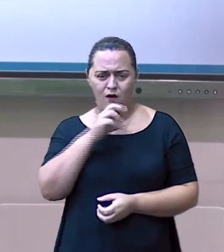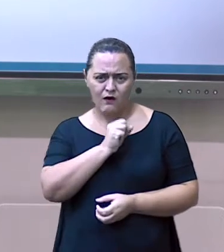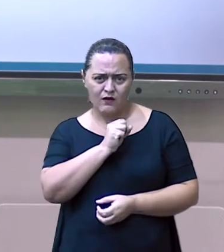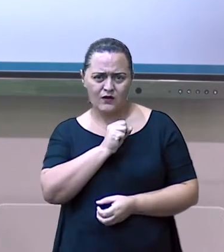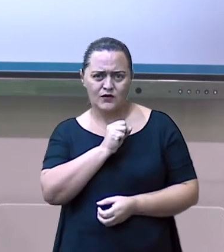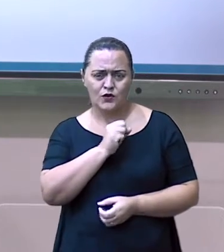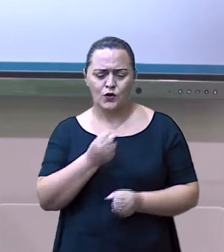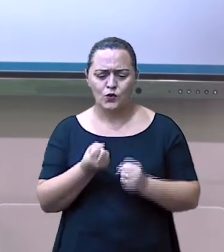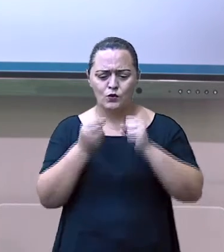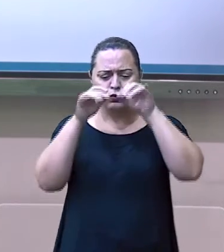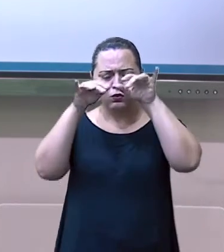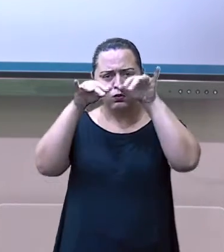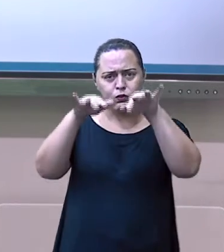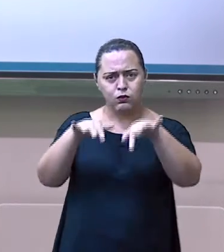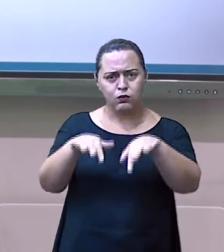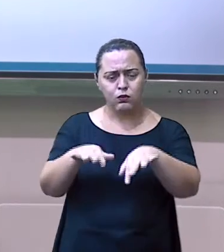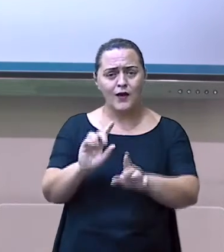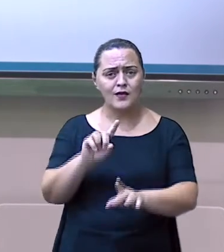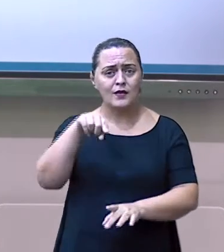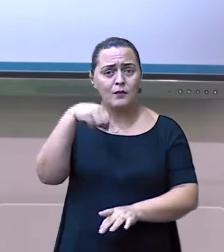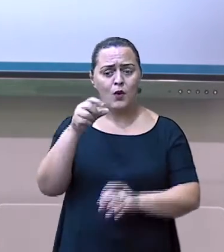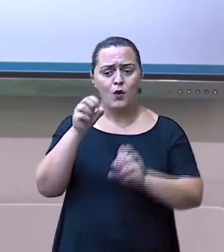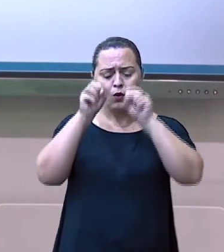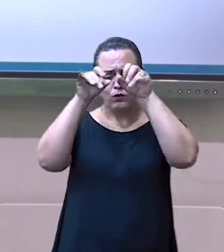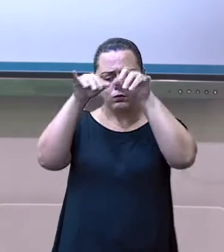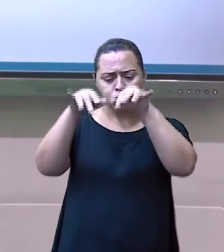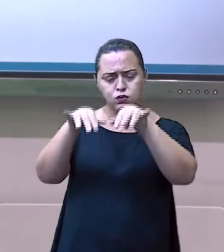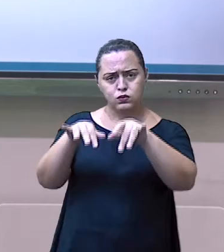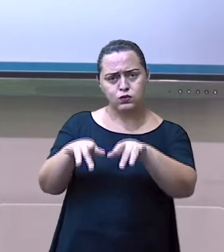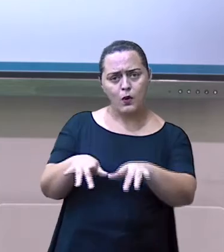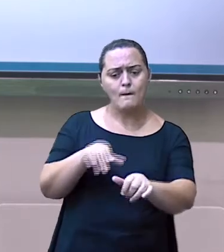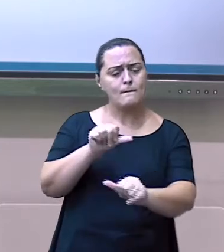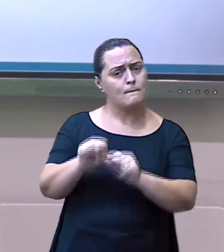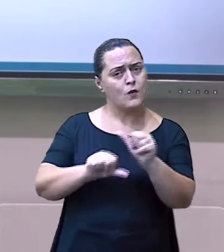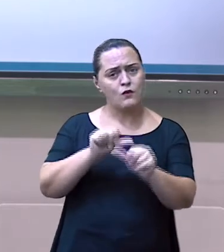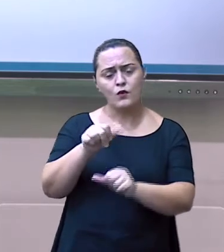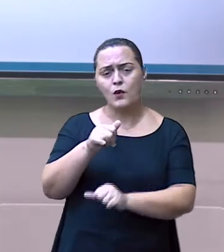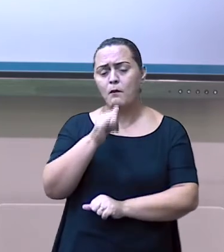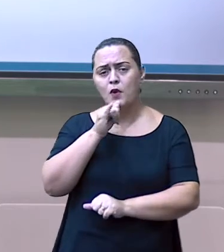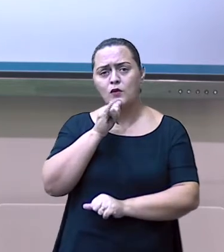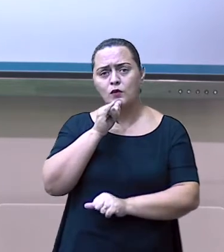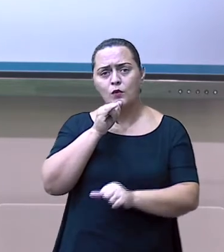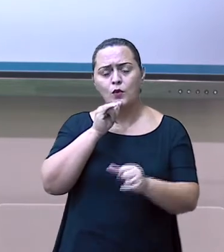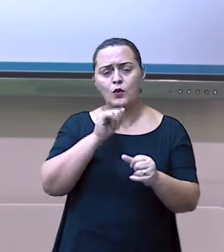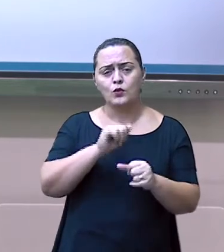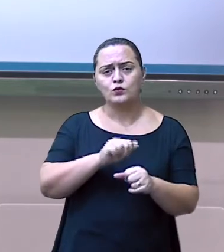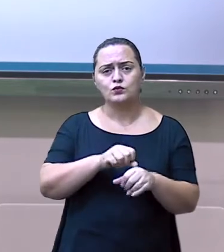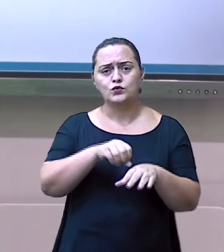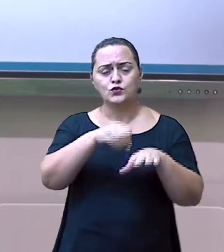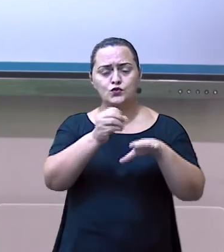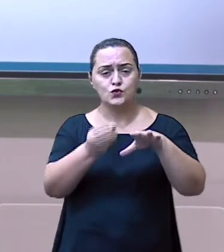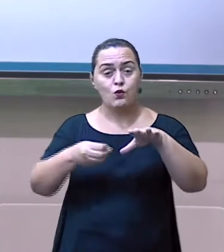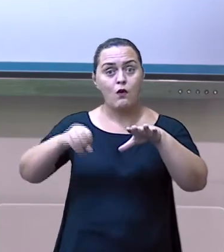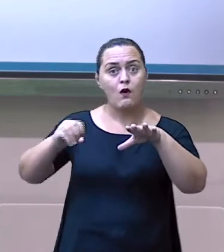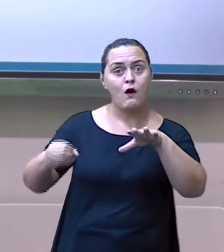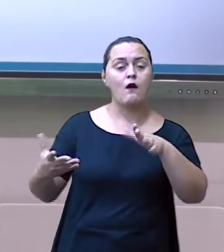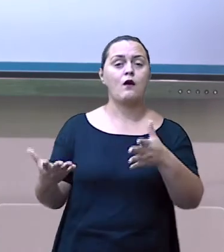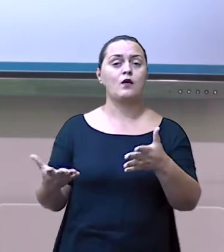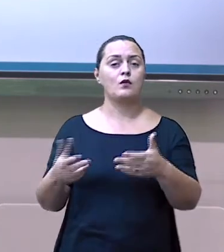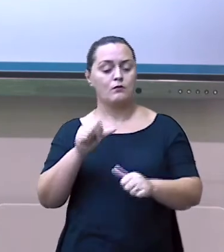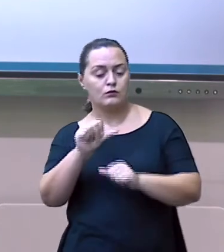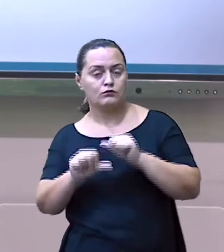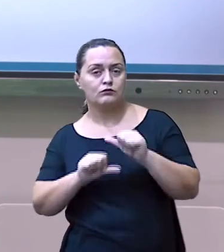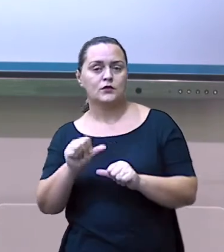modificam o assoalho dos oceanos, eles modificam as